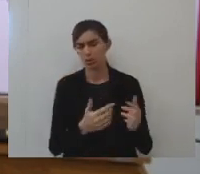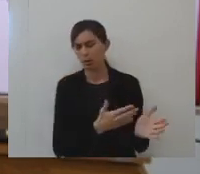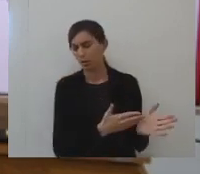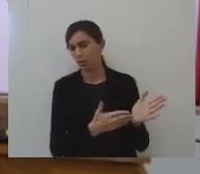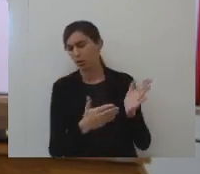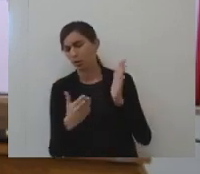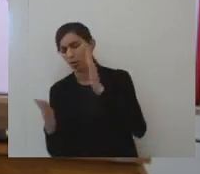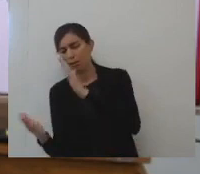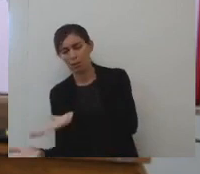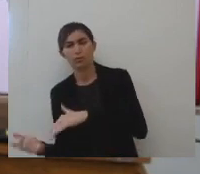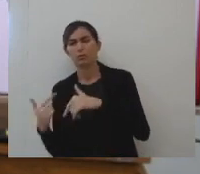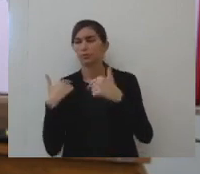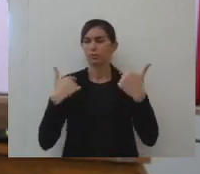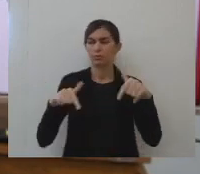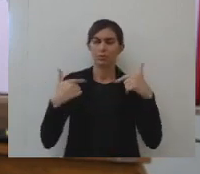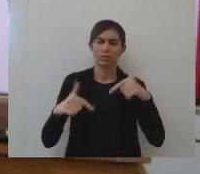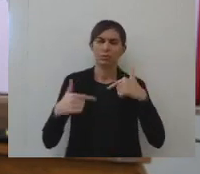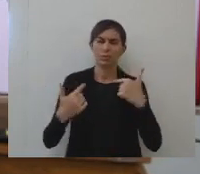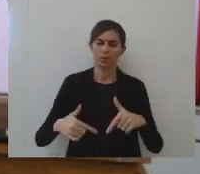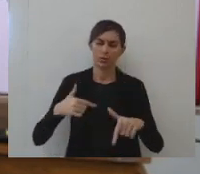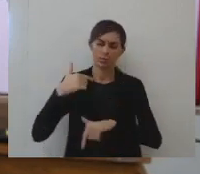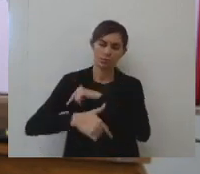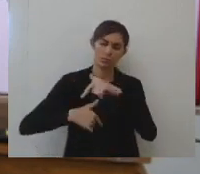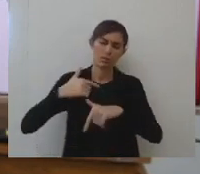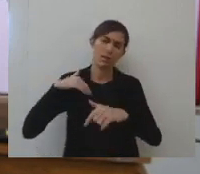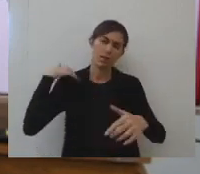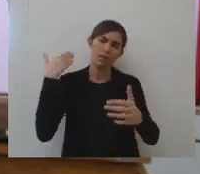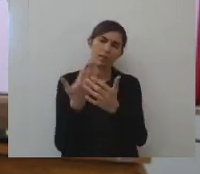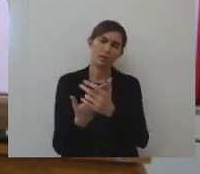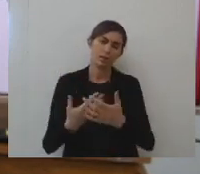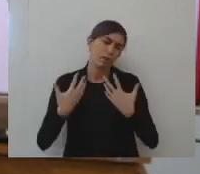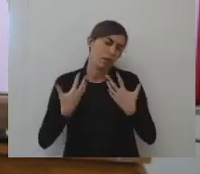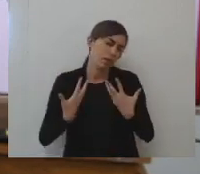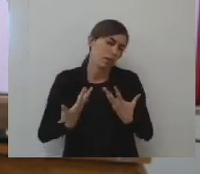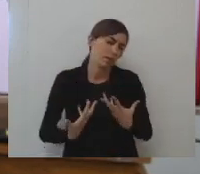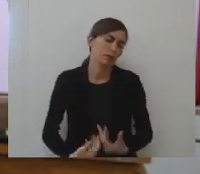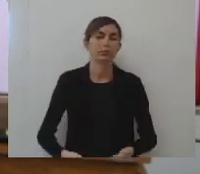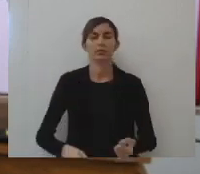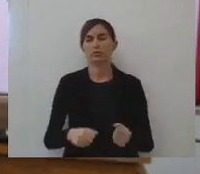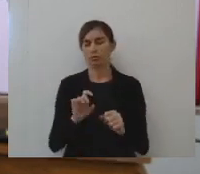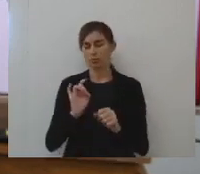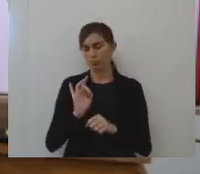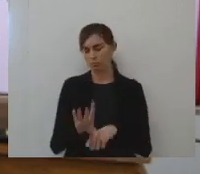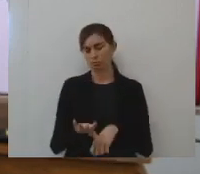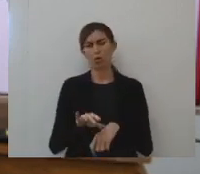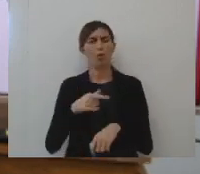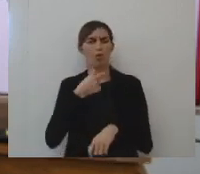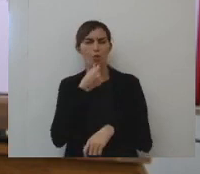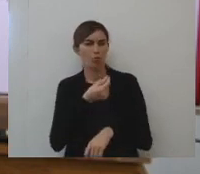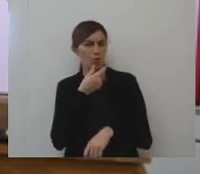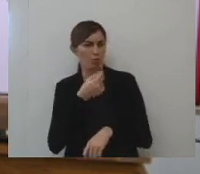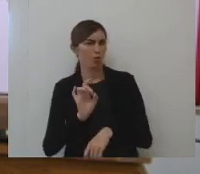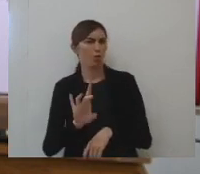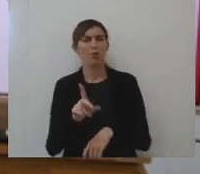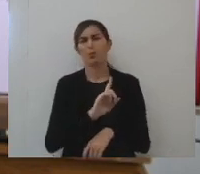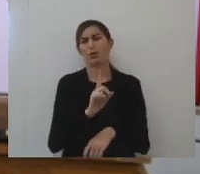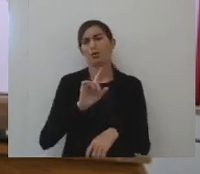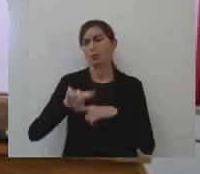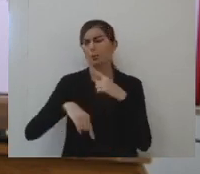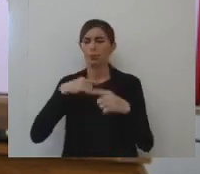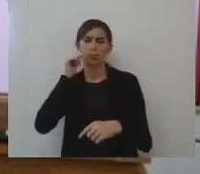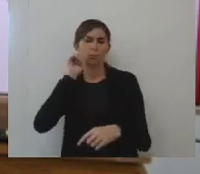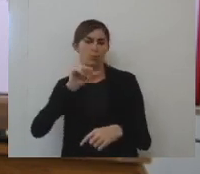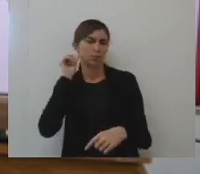Ou seja, esse trabalhador, ele trabalhava até a exaustão. E não eram somente homens e depois